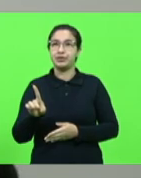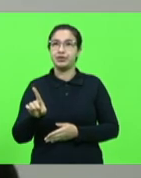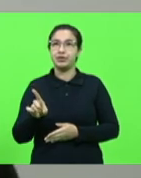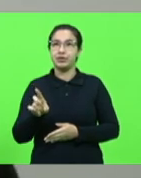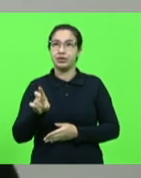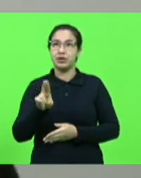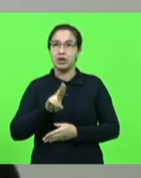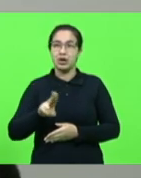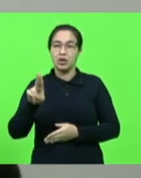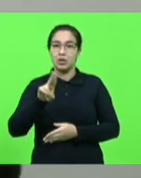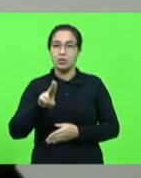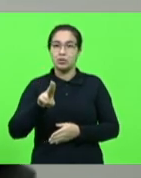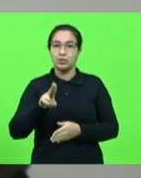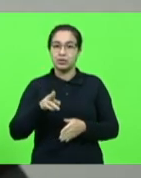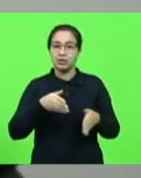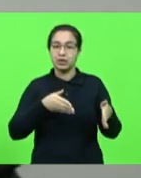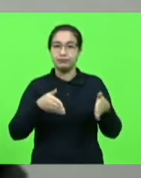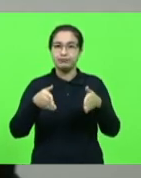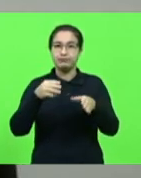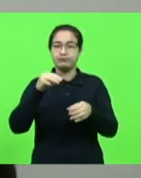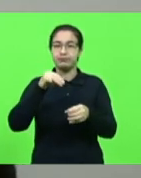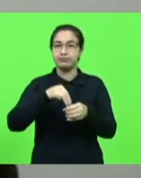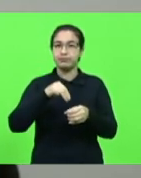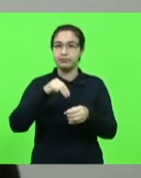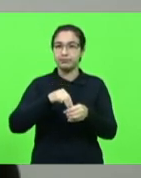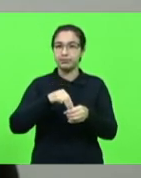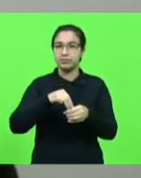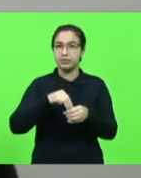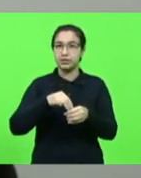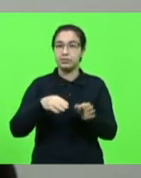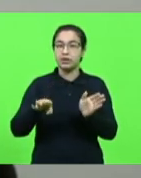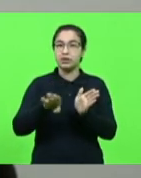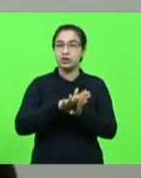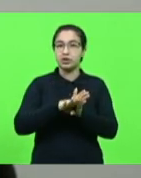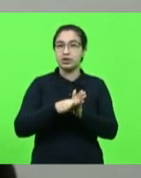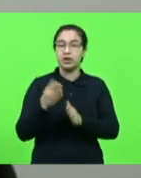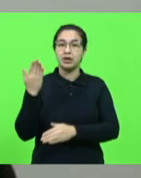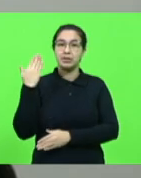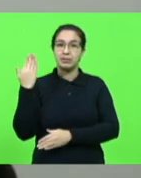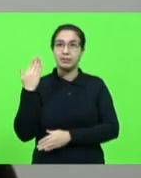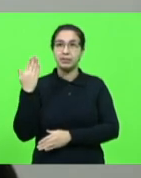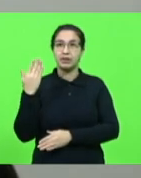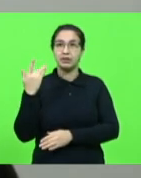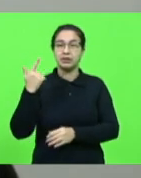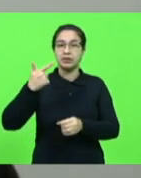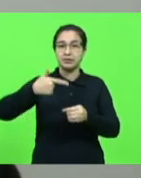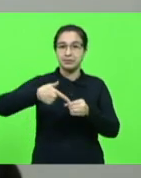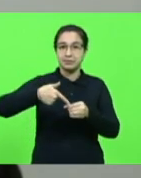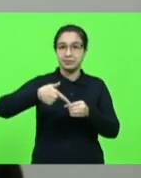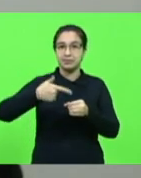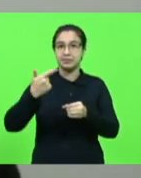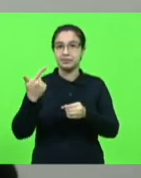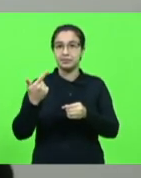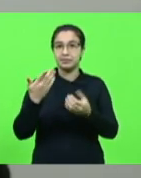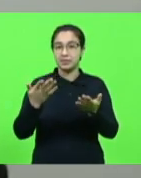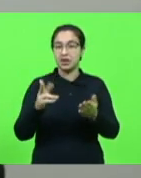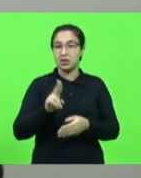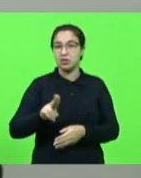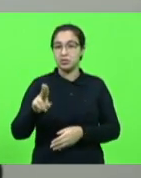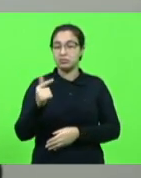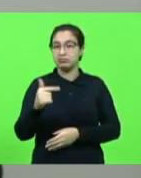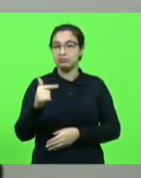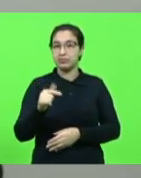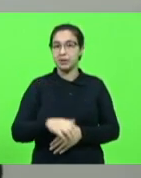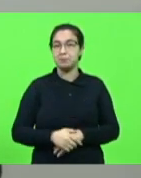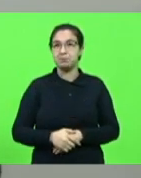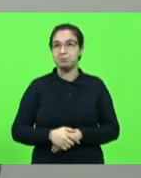estrada municipal e sai lá no antigo posto de gasolina desativado. Então,